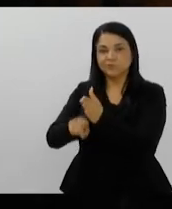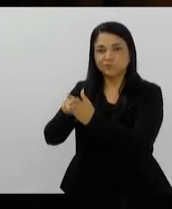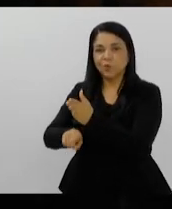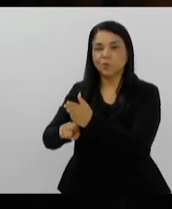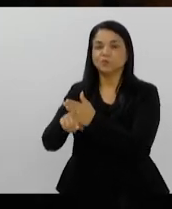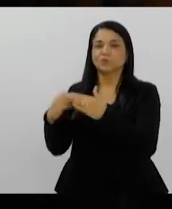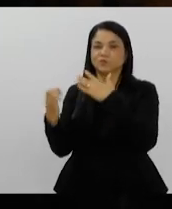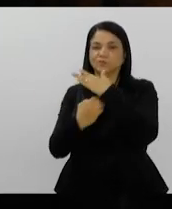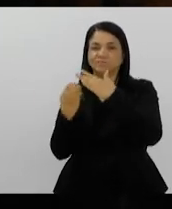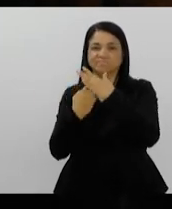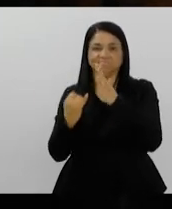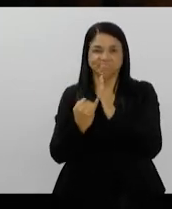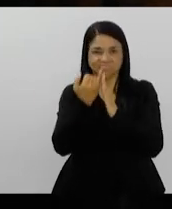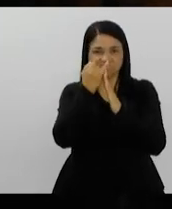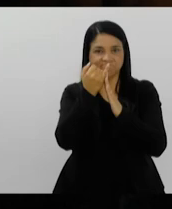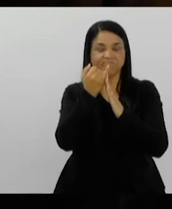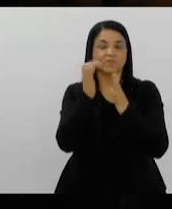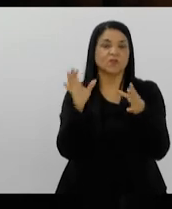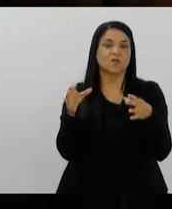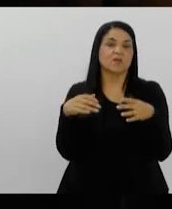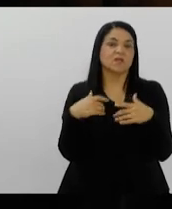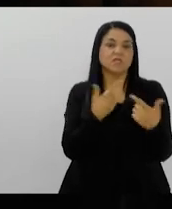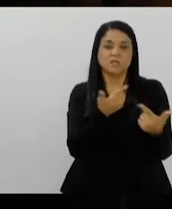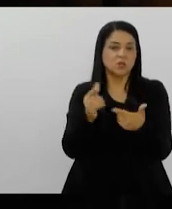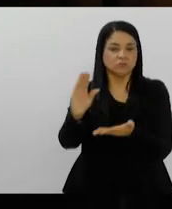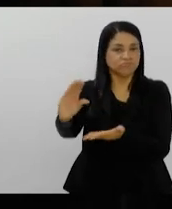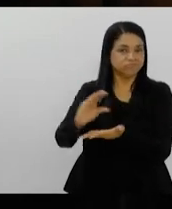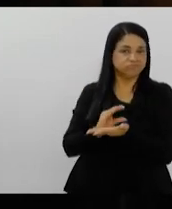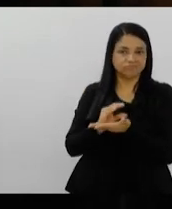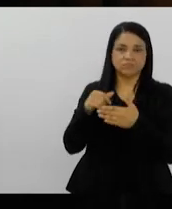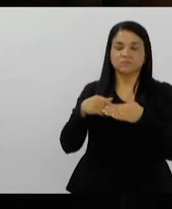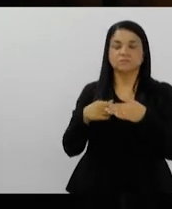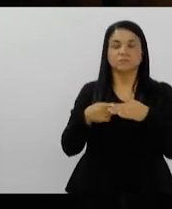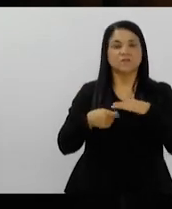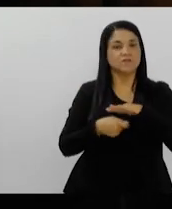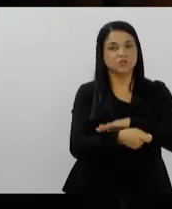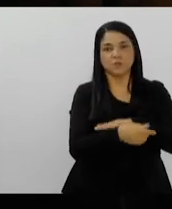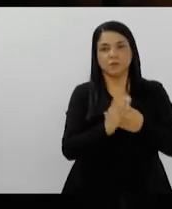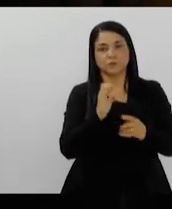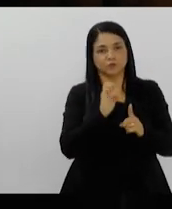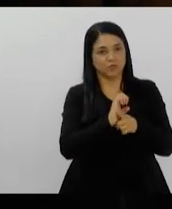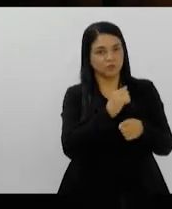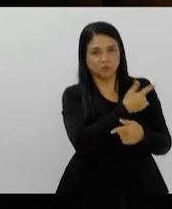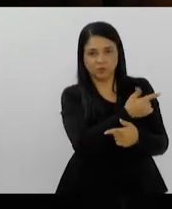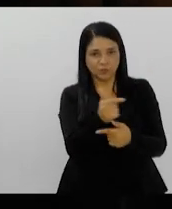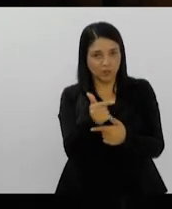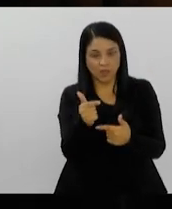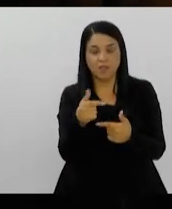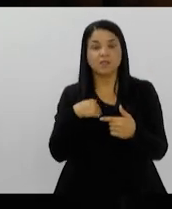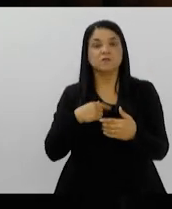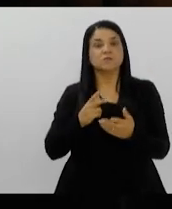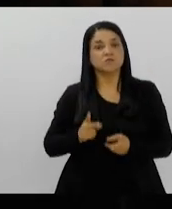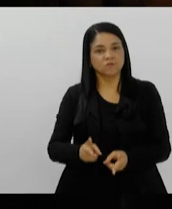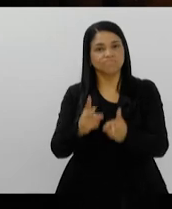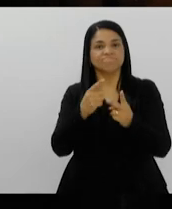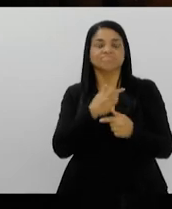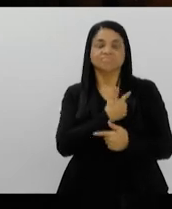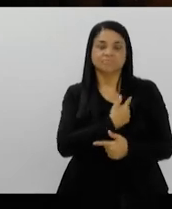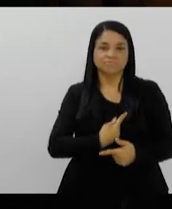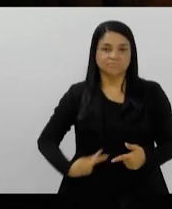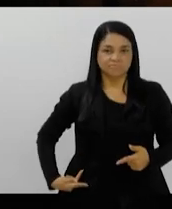grandes grupos econômicos que não trazem investimento para o Estado do Rio de Janeiro, um governo que continua de joelhos para os